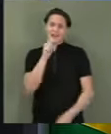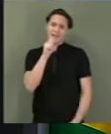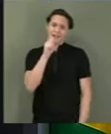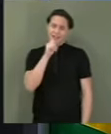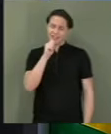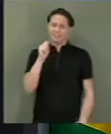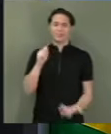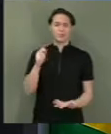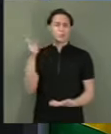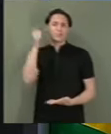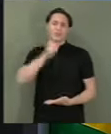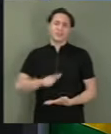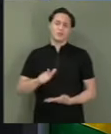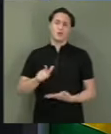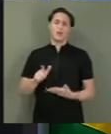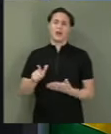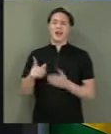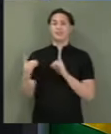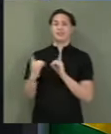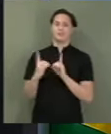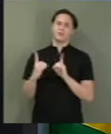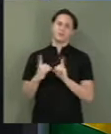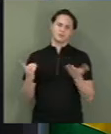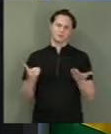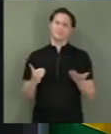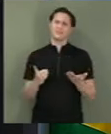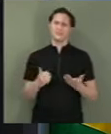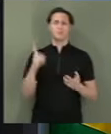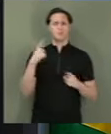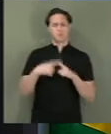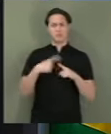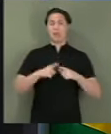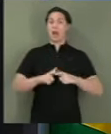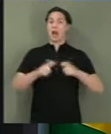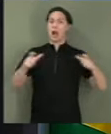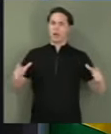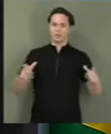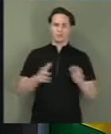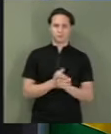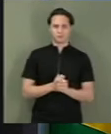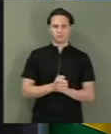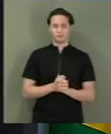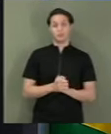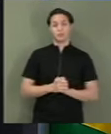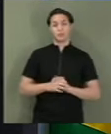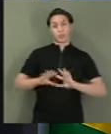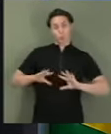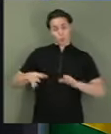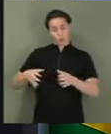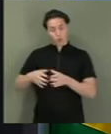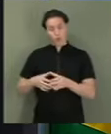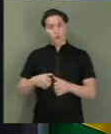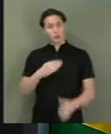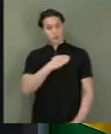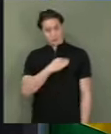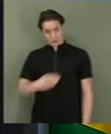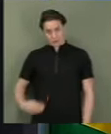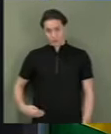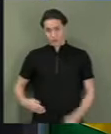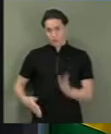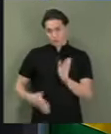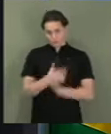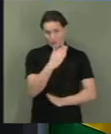sentiu contemplado é legítimo uma comitiva de ministros visitou o estado